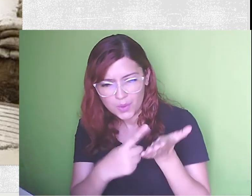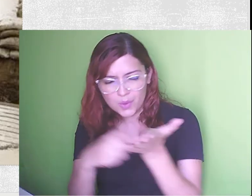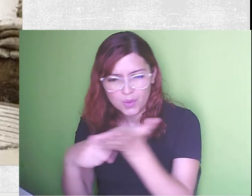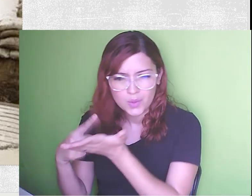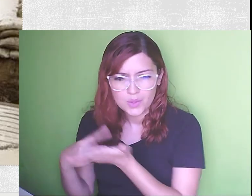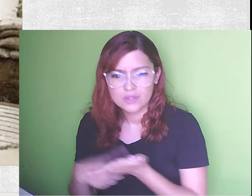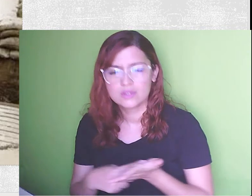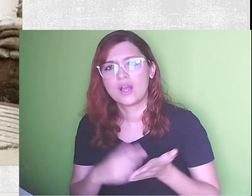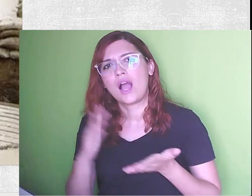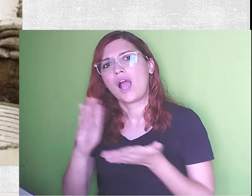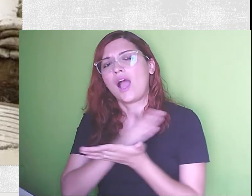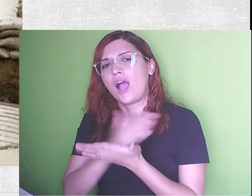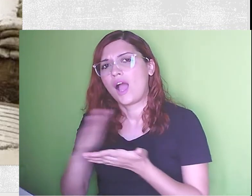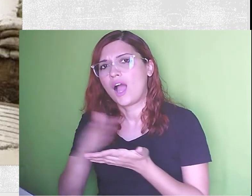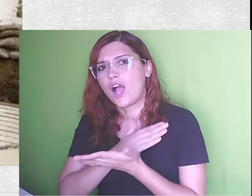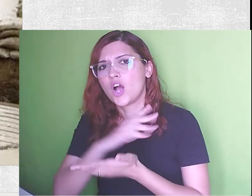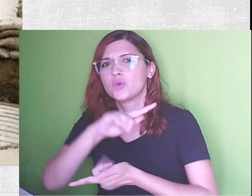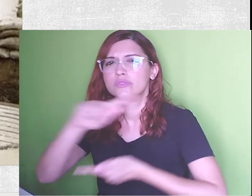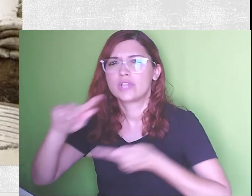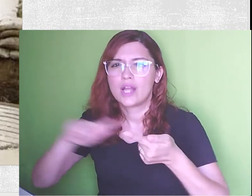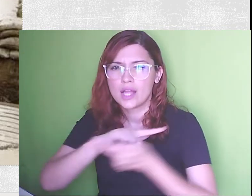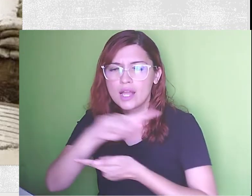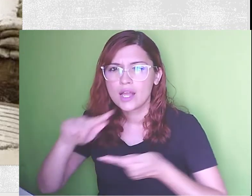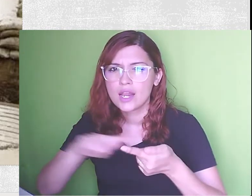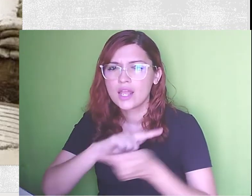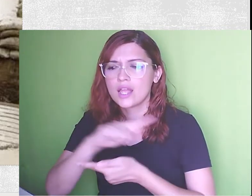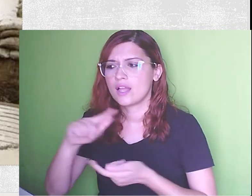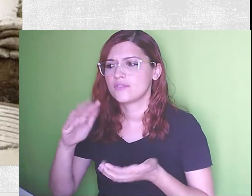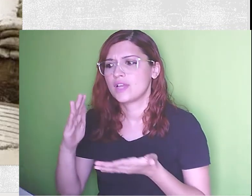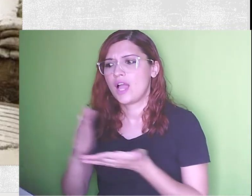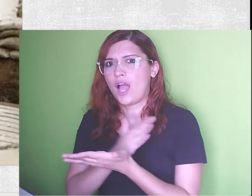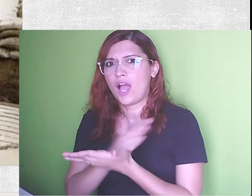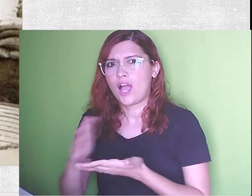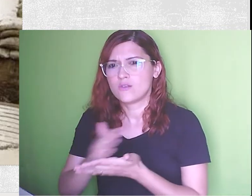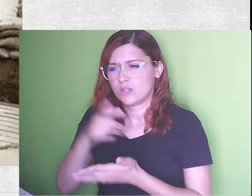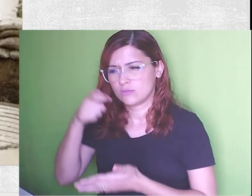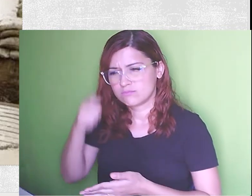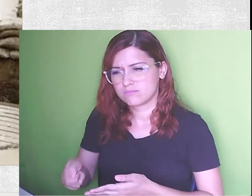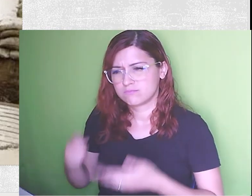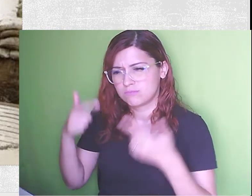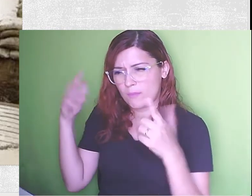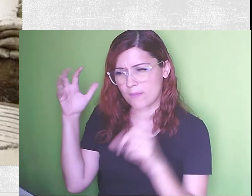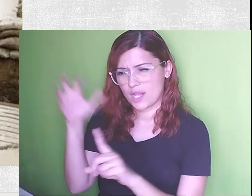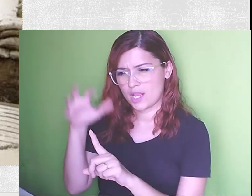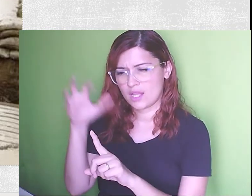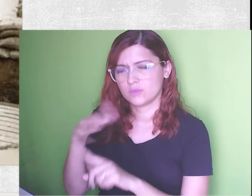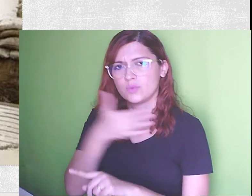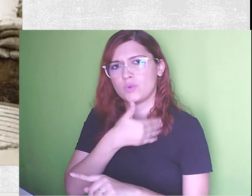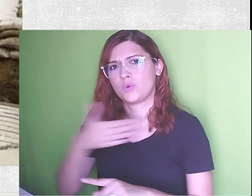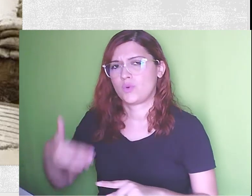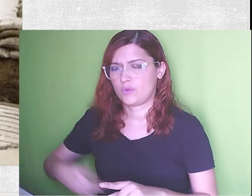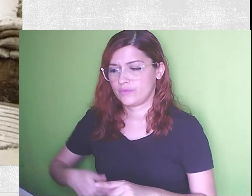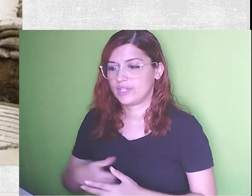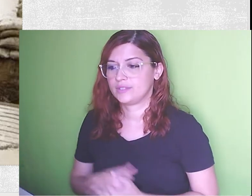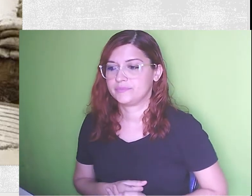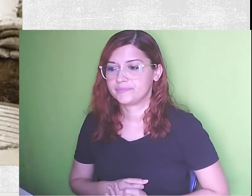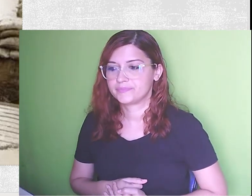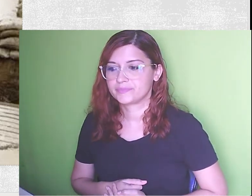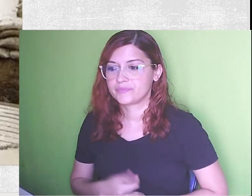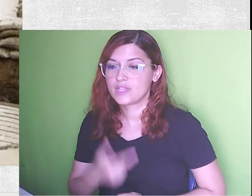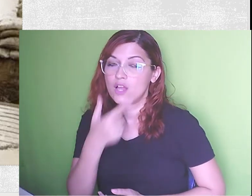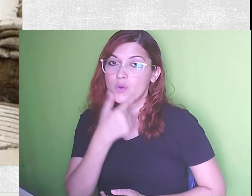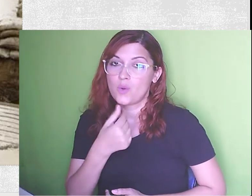Então, esse movimento ocasionou greves e eles tiveram